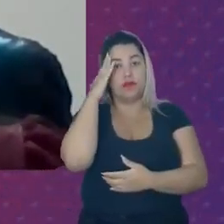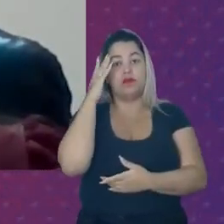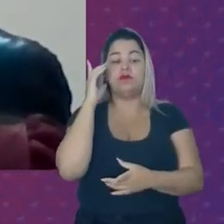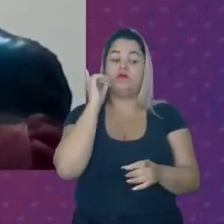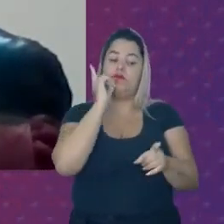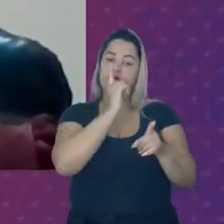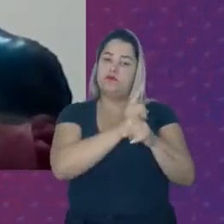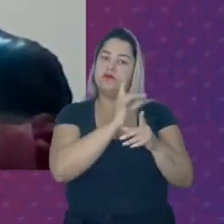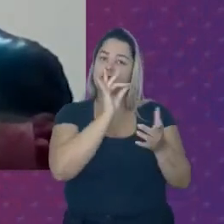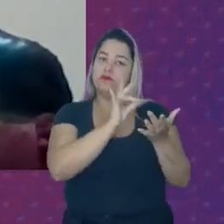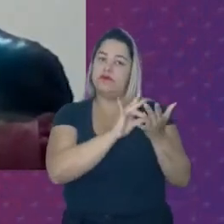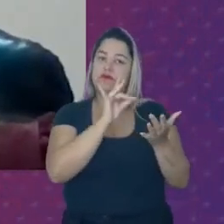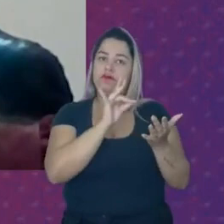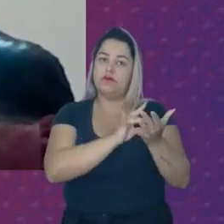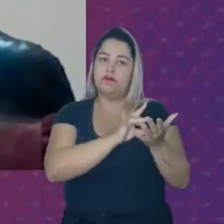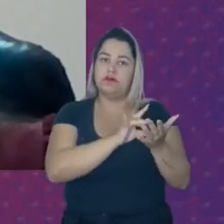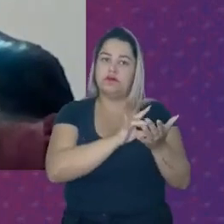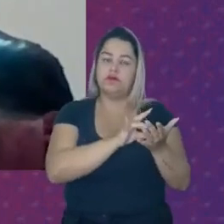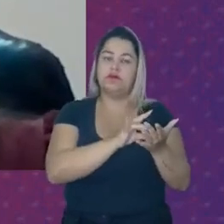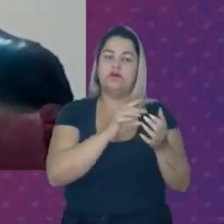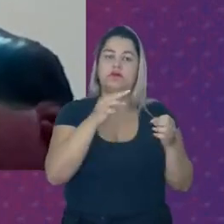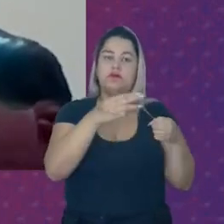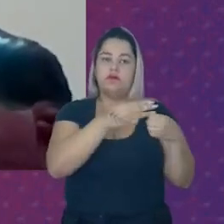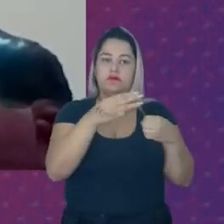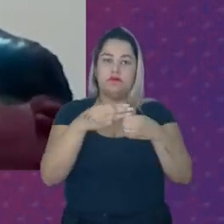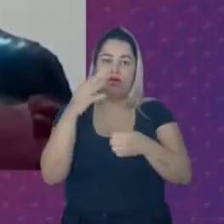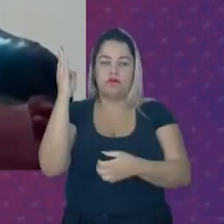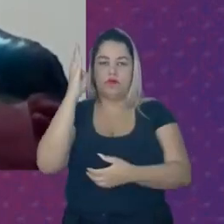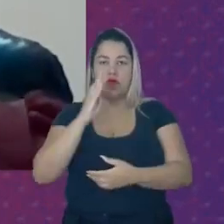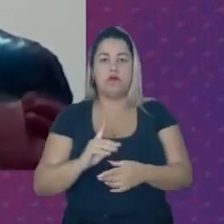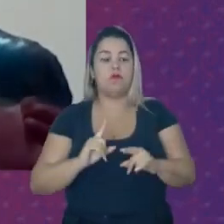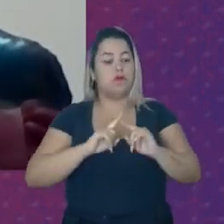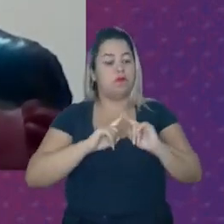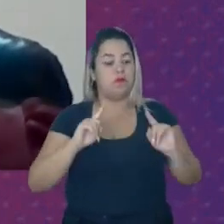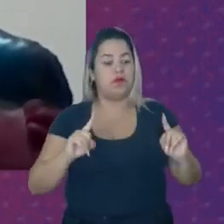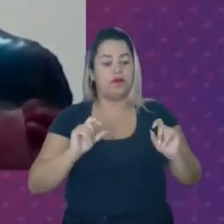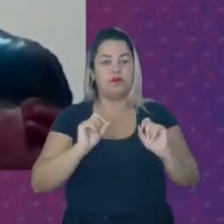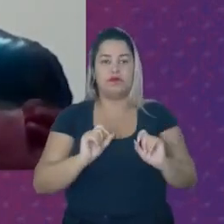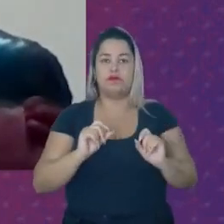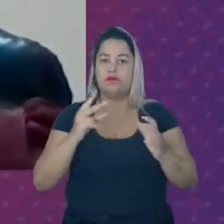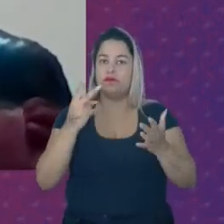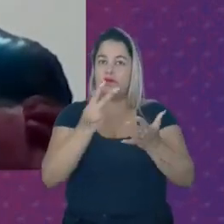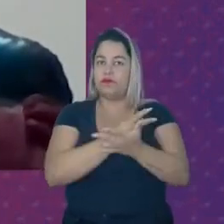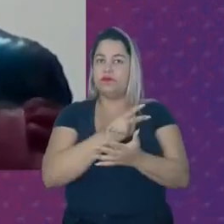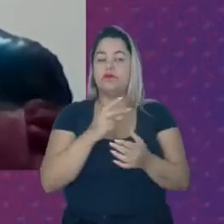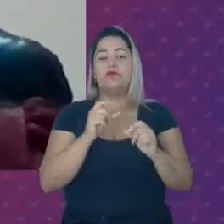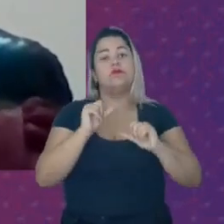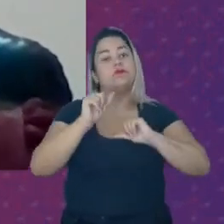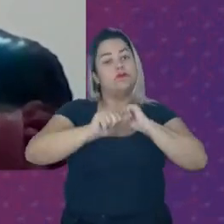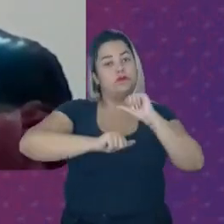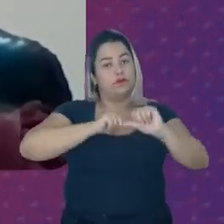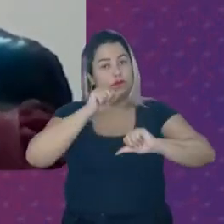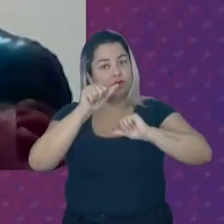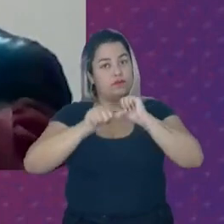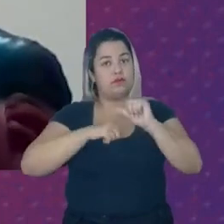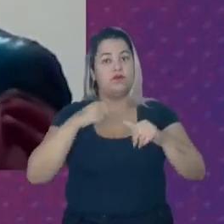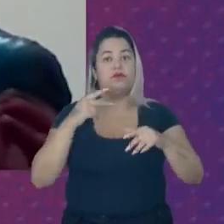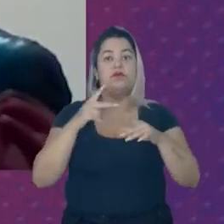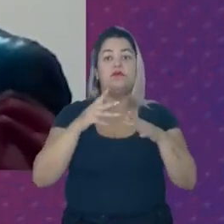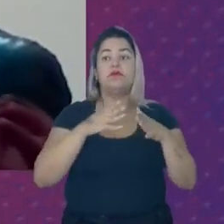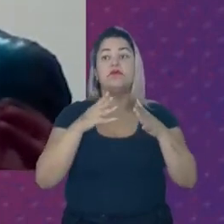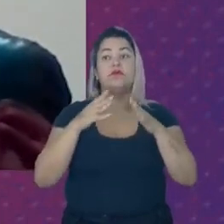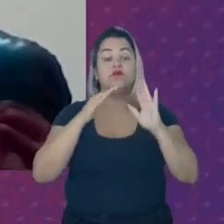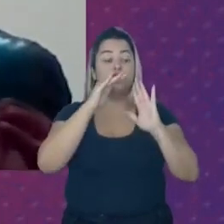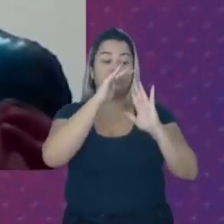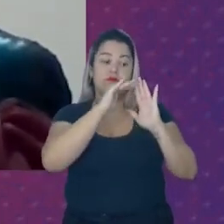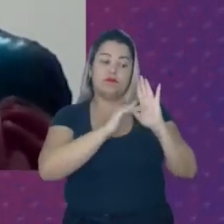com a realidade de vários outros municípios brasileiros, mas ela foi ocasionada mediante essas mudanças ocorridas no programa.